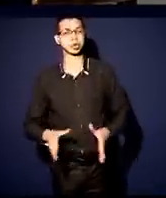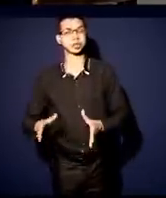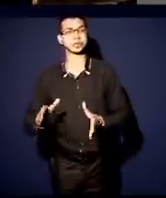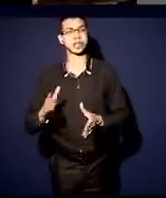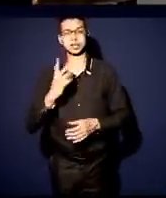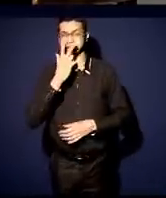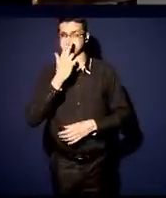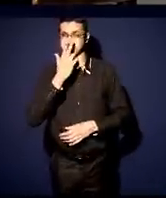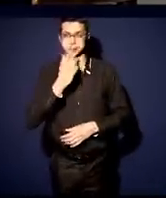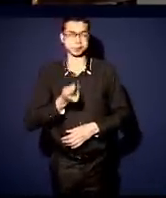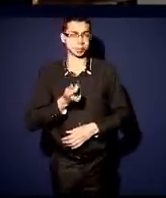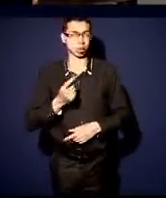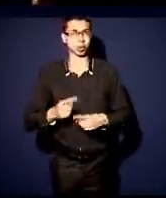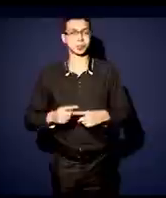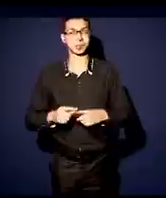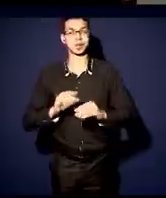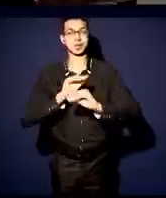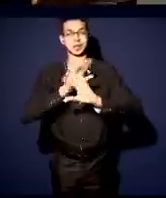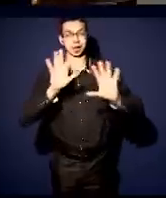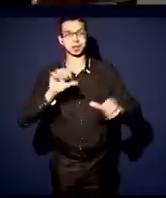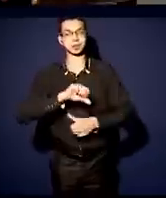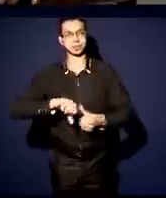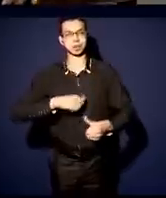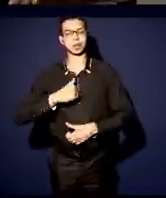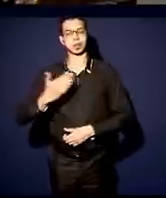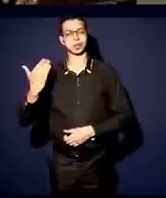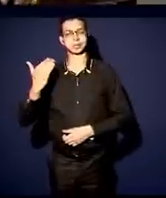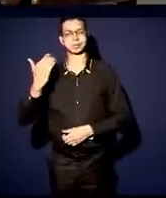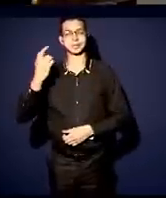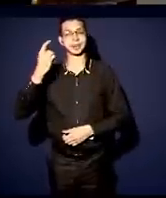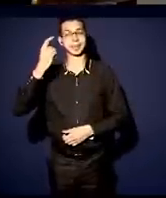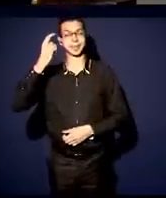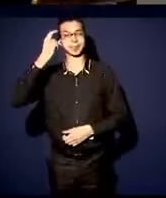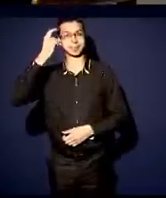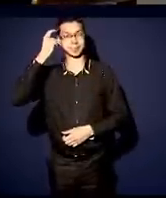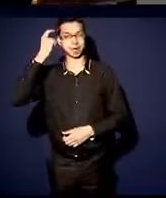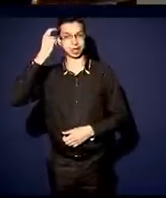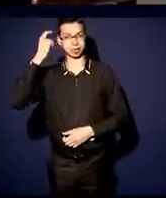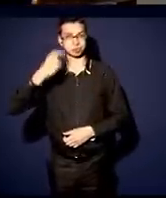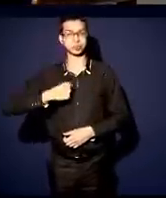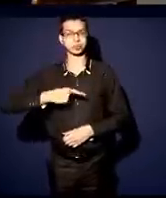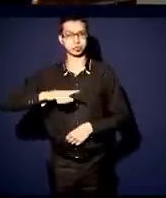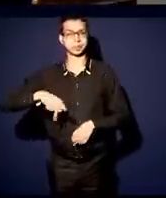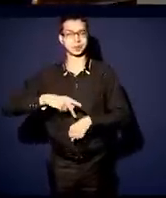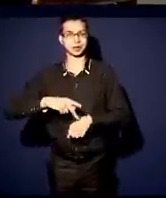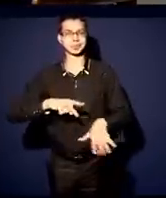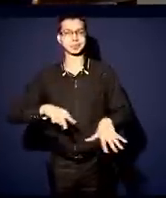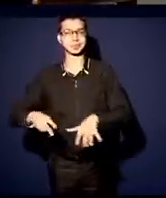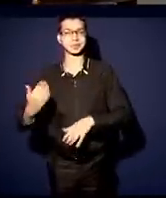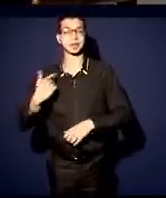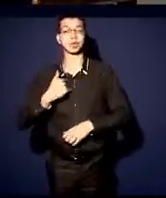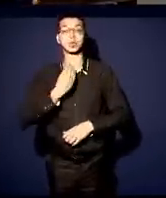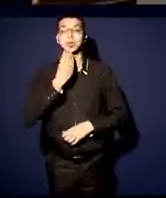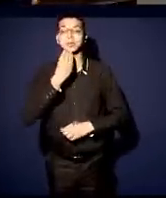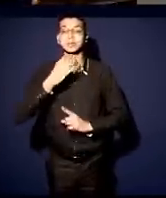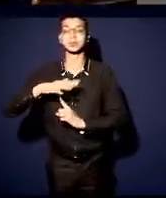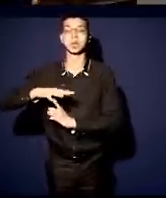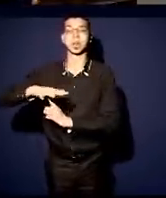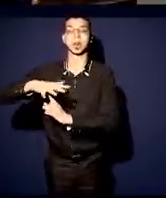essa mudança de supply chain. Aliás, eu estive no México semana retrasada e eu tive a oportunidade de andar de helicóptero, sabe, Luiz,